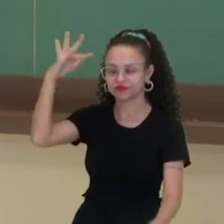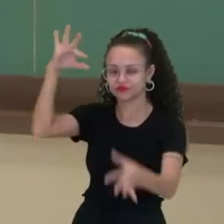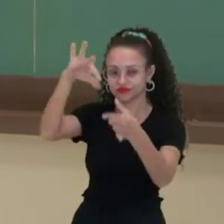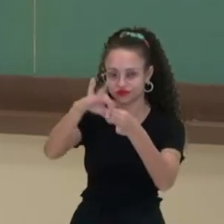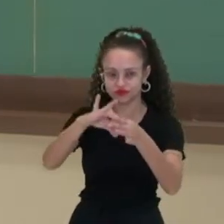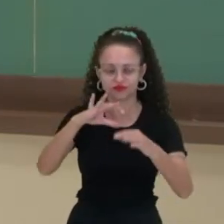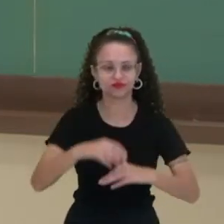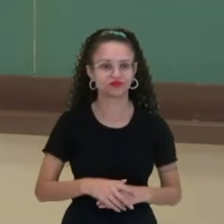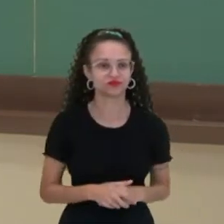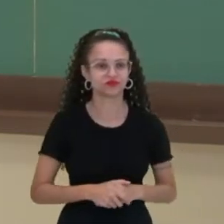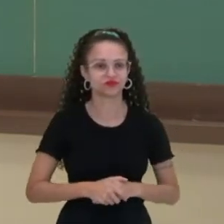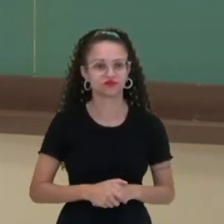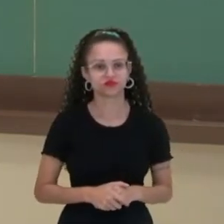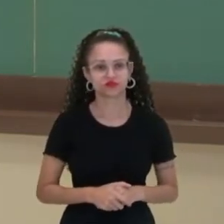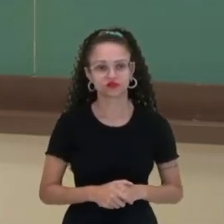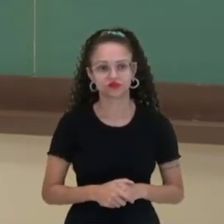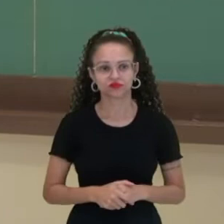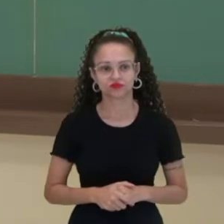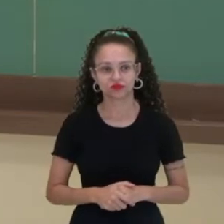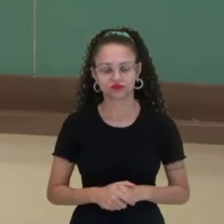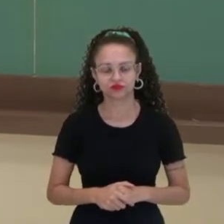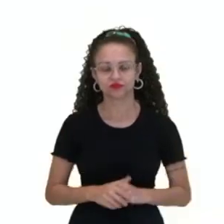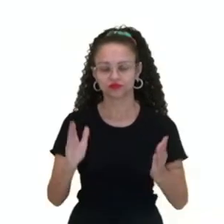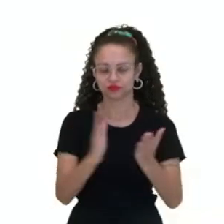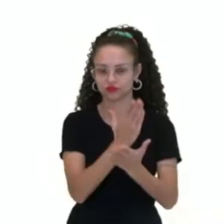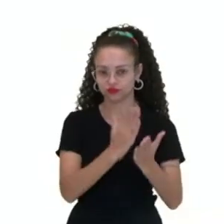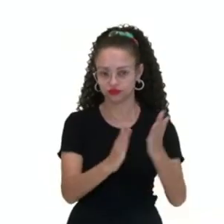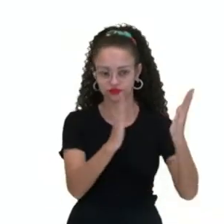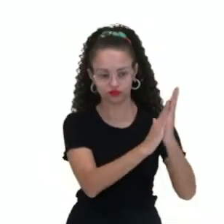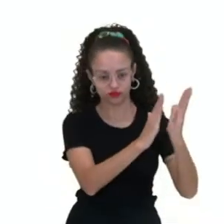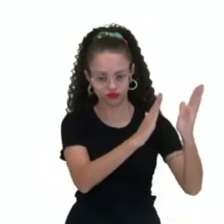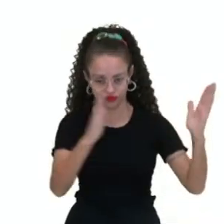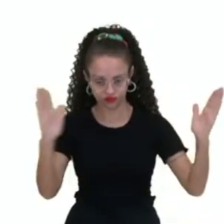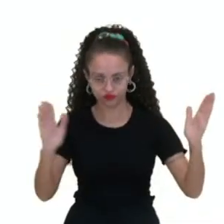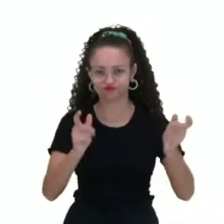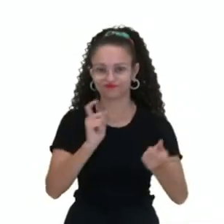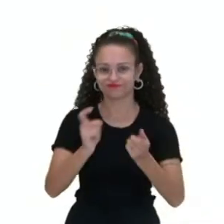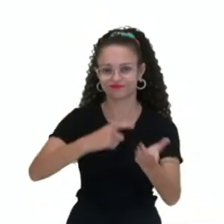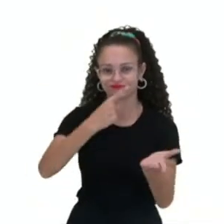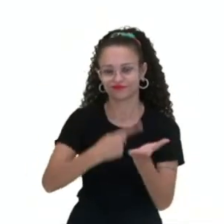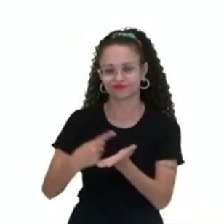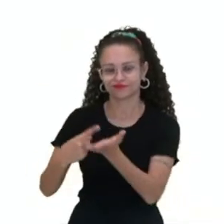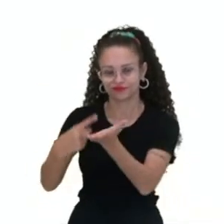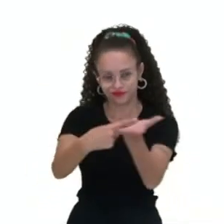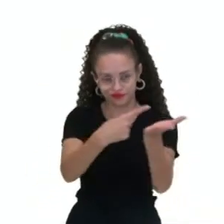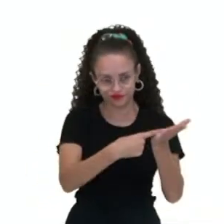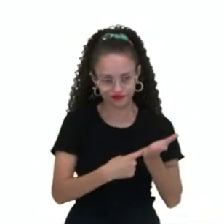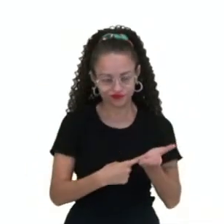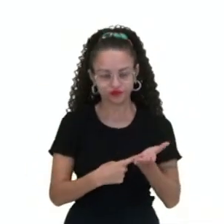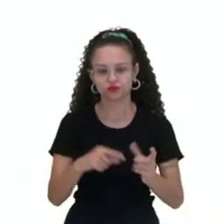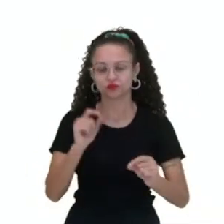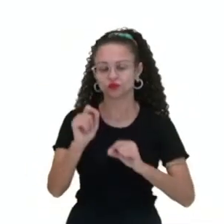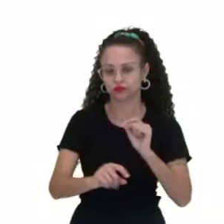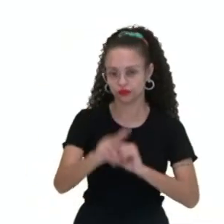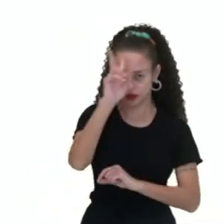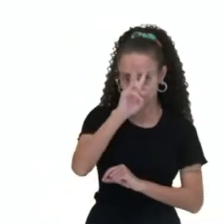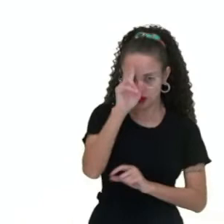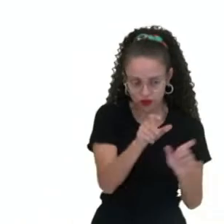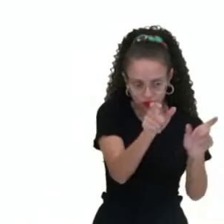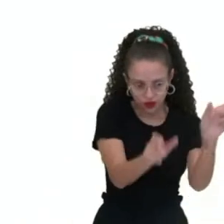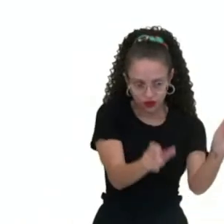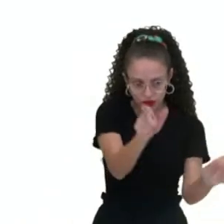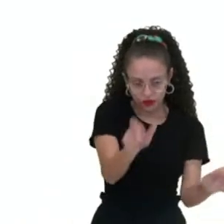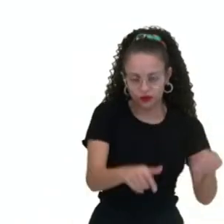da nossa mente. A divisão da história em períodos é uma convenção, essa reunião que o professor Roberto falou, entre historiadores,